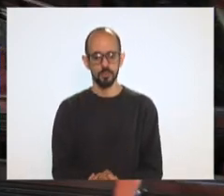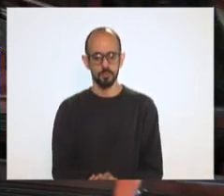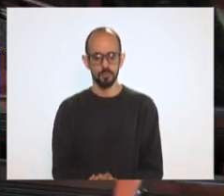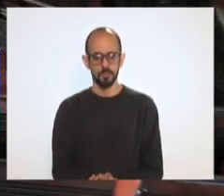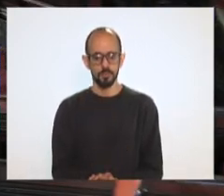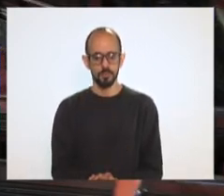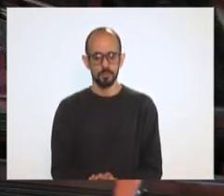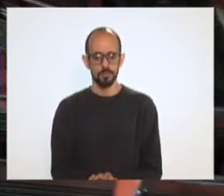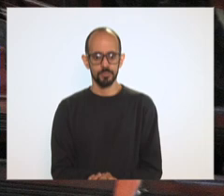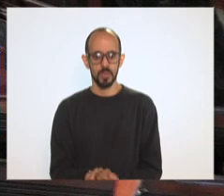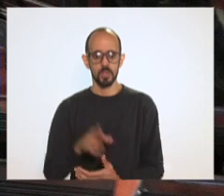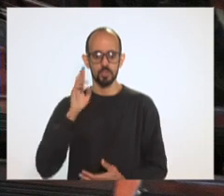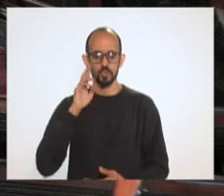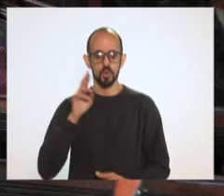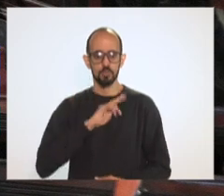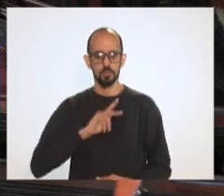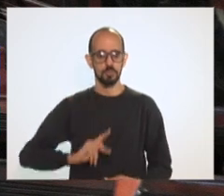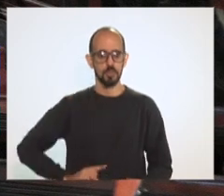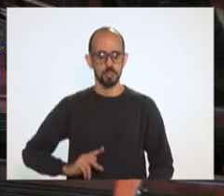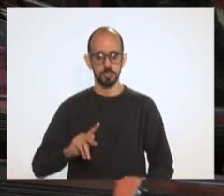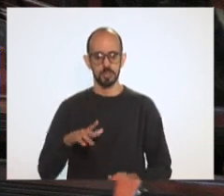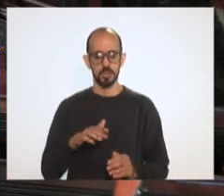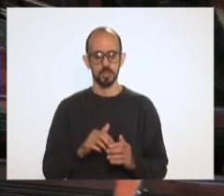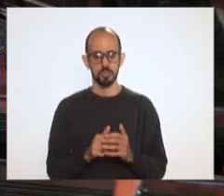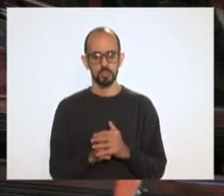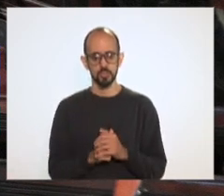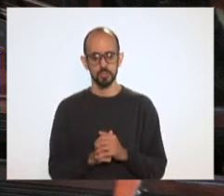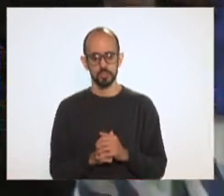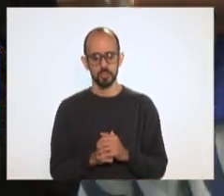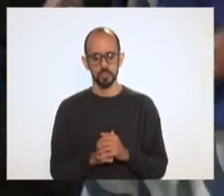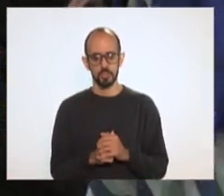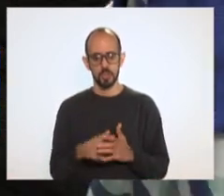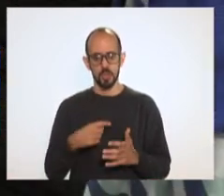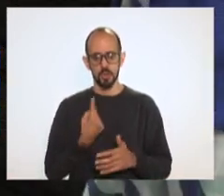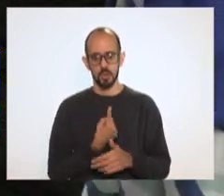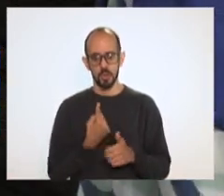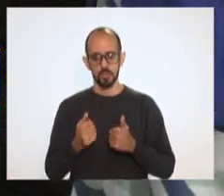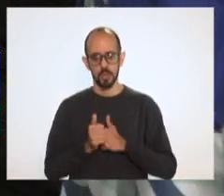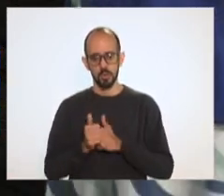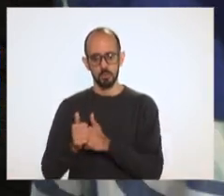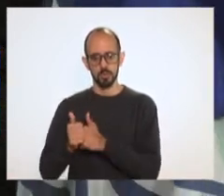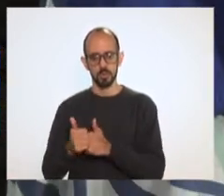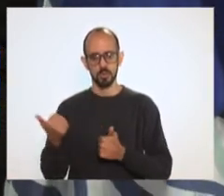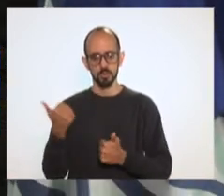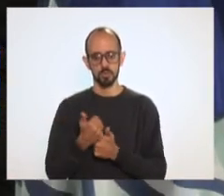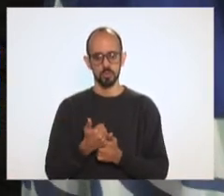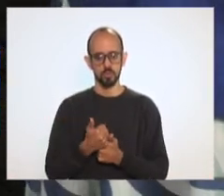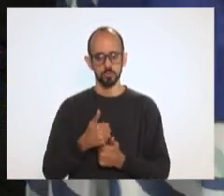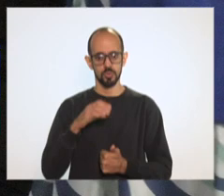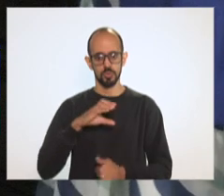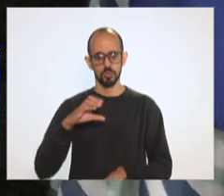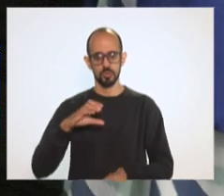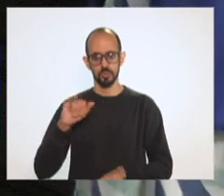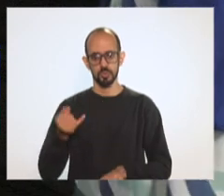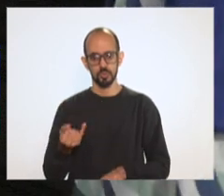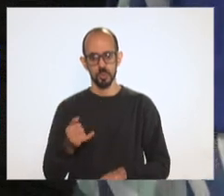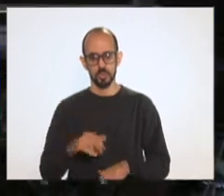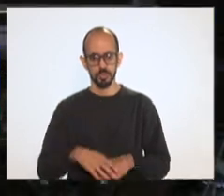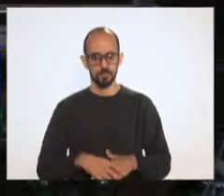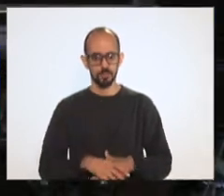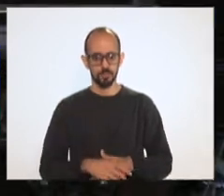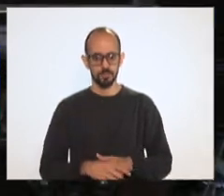senhor presidente o projeto emeritório a gente acompanha o substitutivo da comissão de constituição e justiça